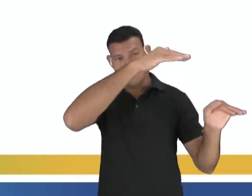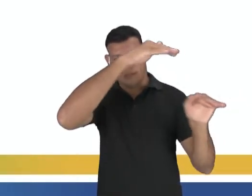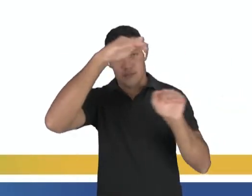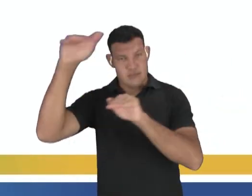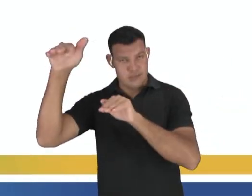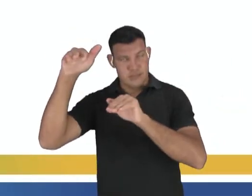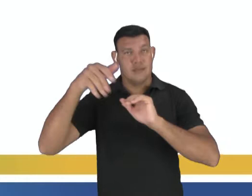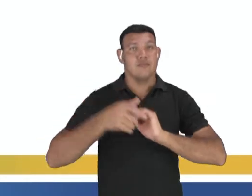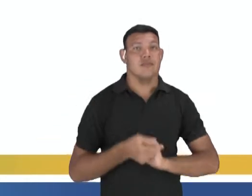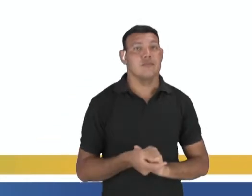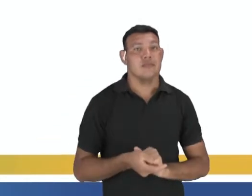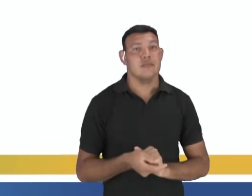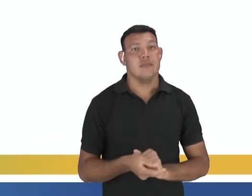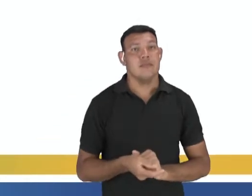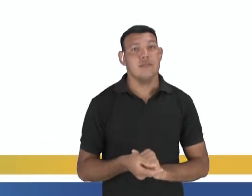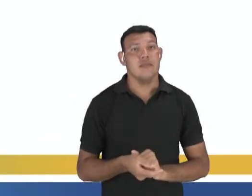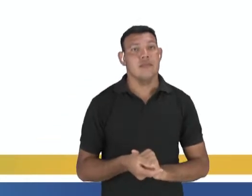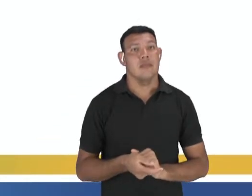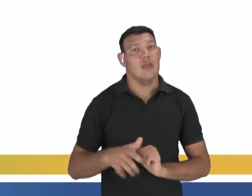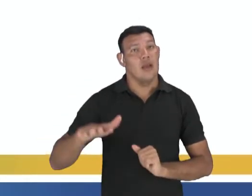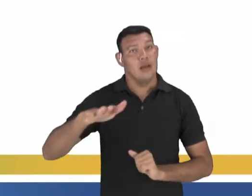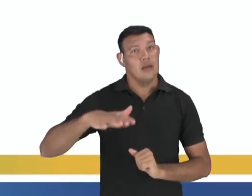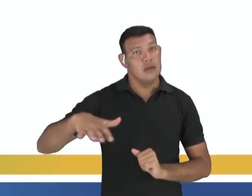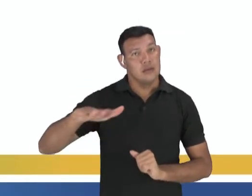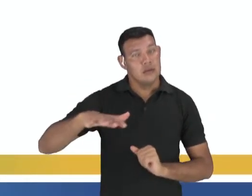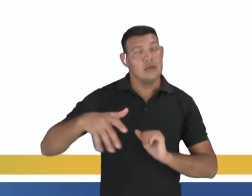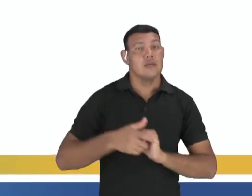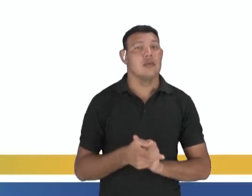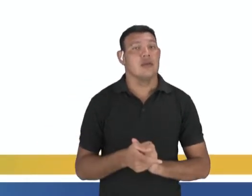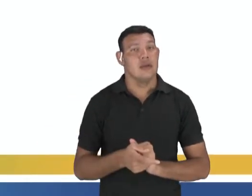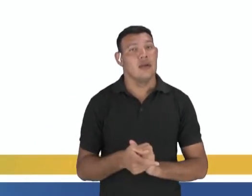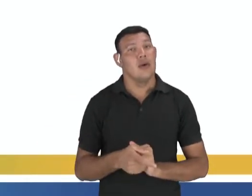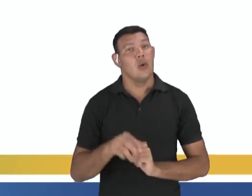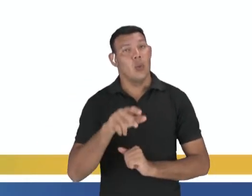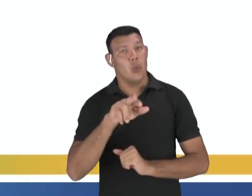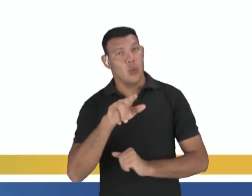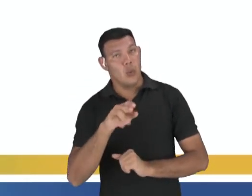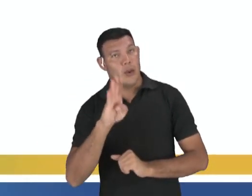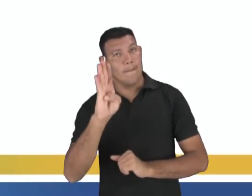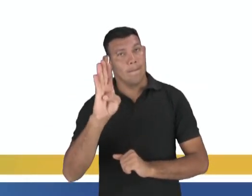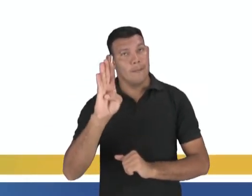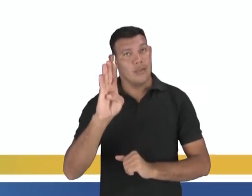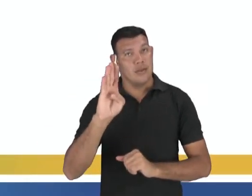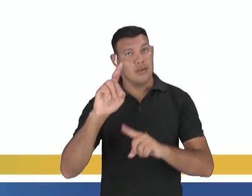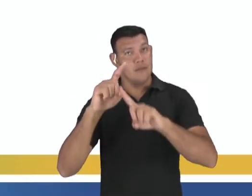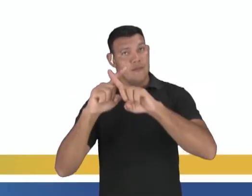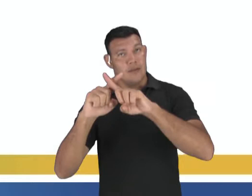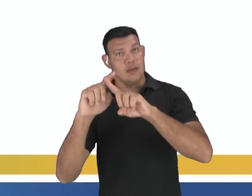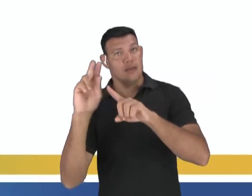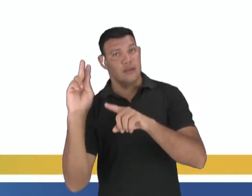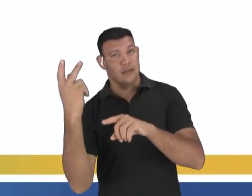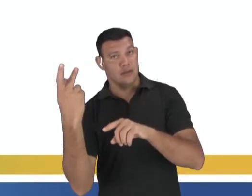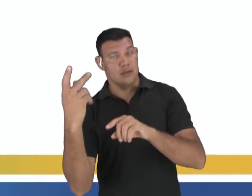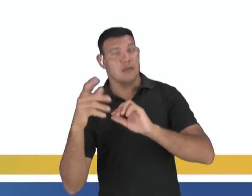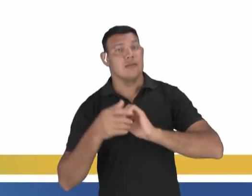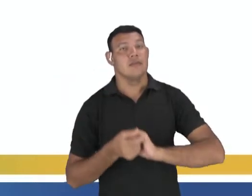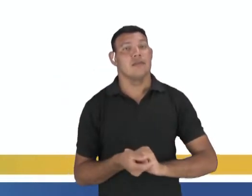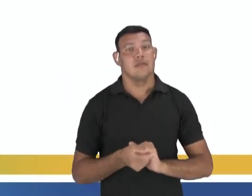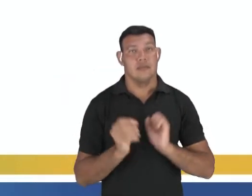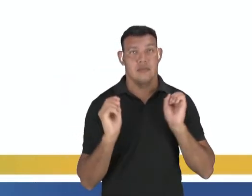No caso do paralelogramo, a área dele é dada pela medida da base multiplicado pela sua altura,